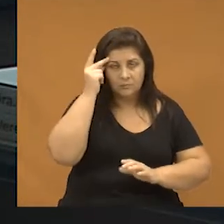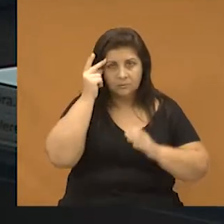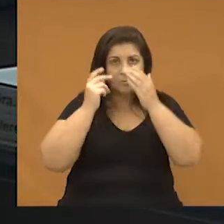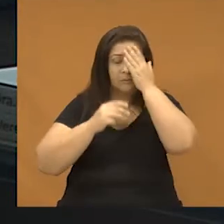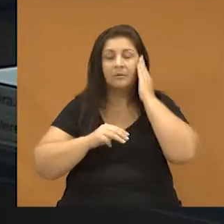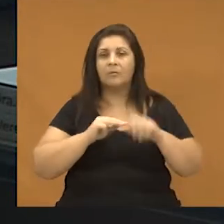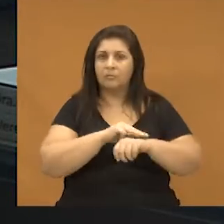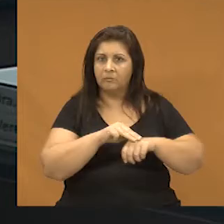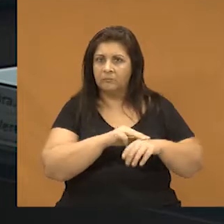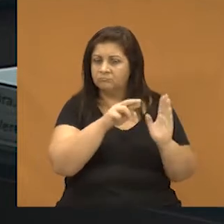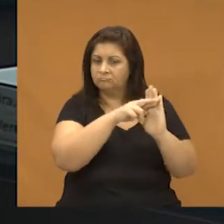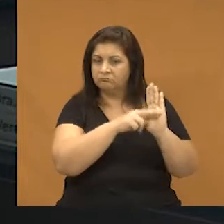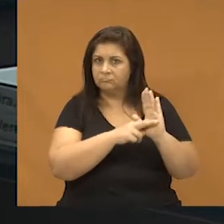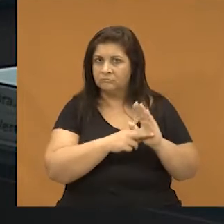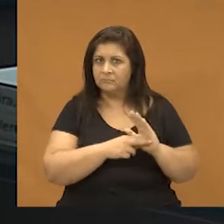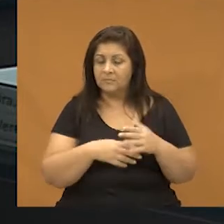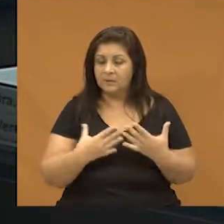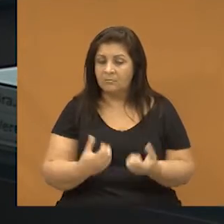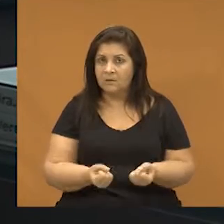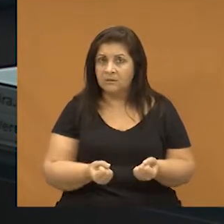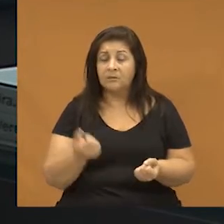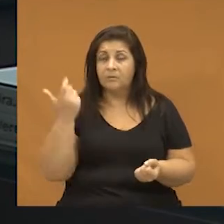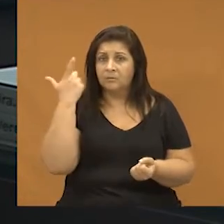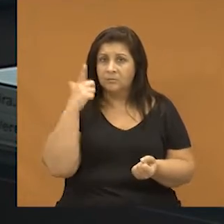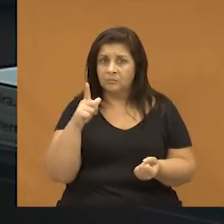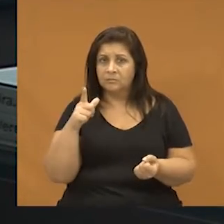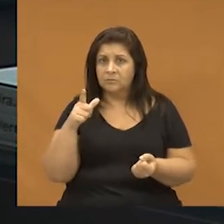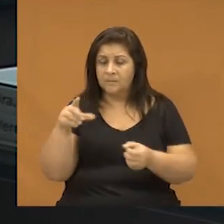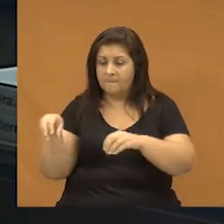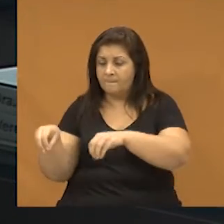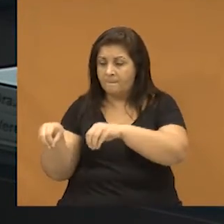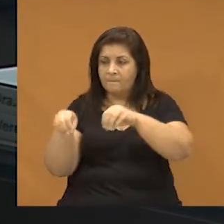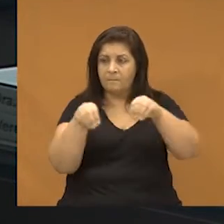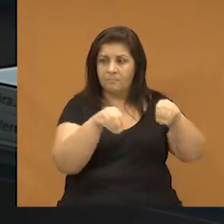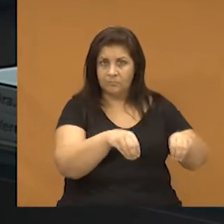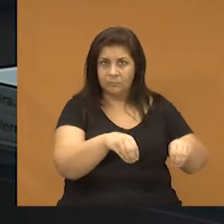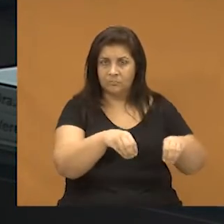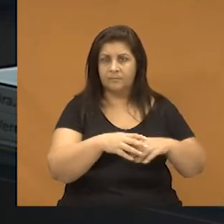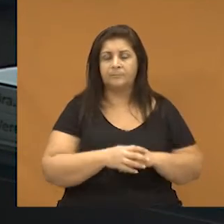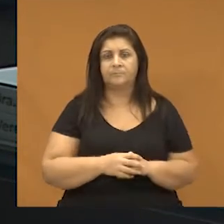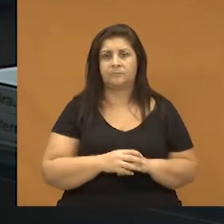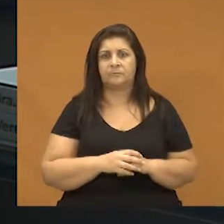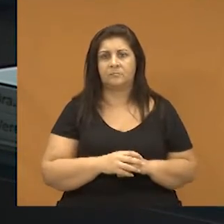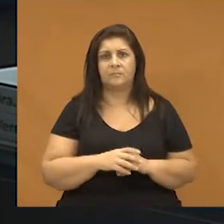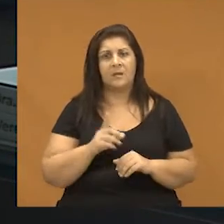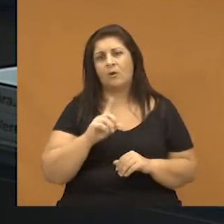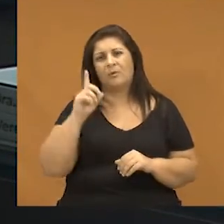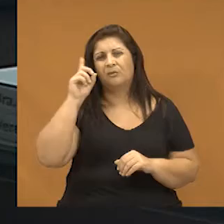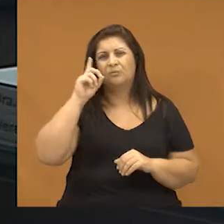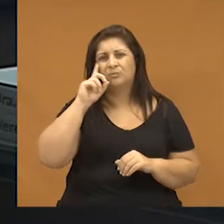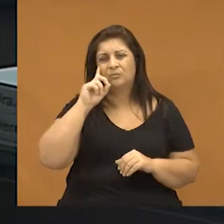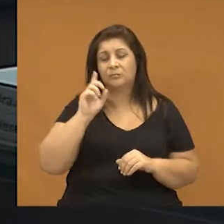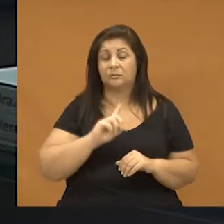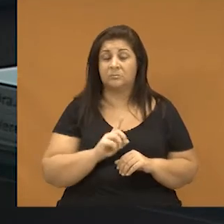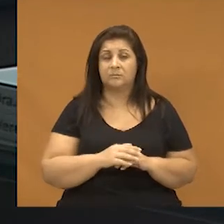regulação e com o hospital a ser recebido para poder fazer essa transferência para um hospital privado. É lógico que não é o dia a dia, não é o